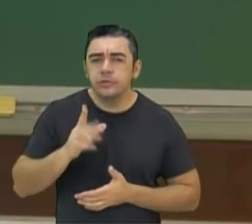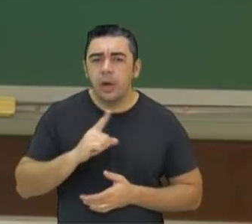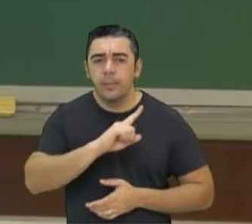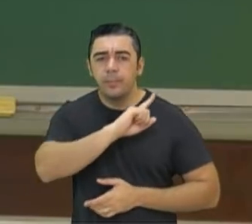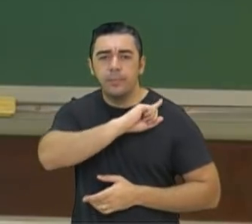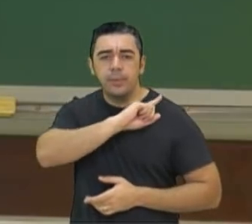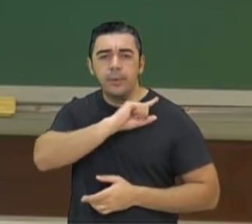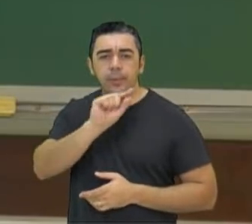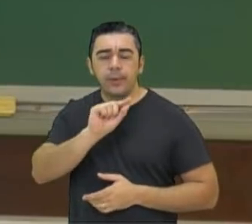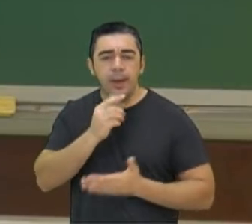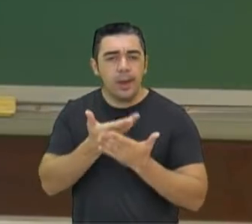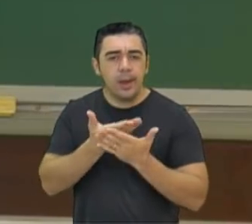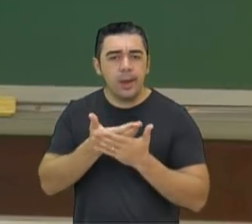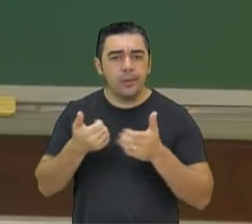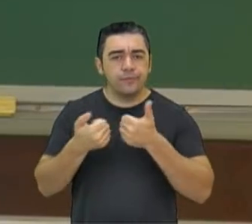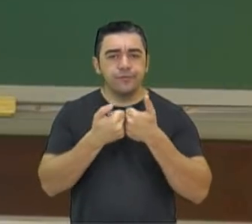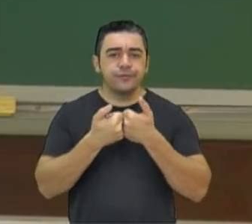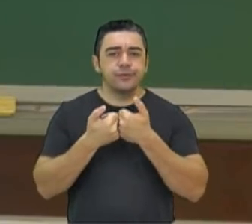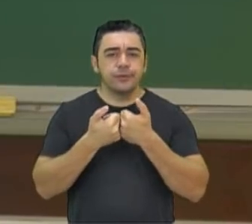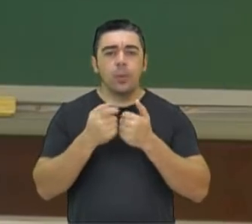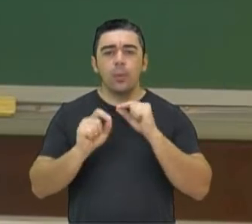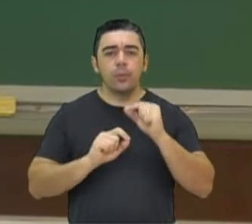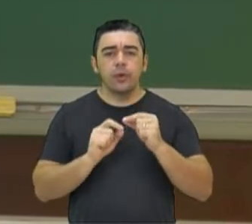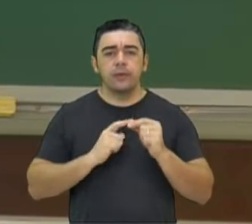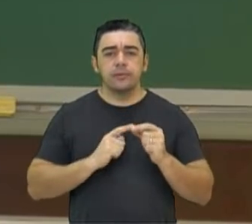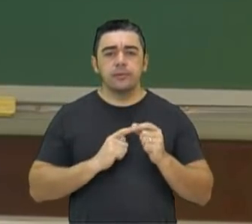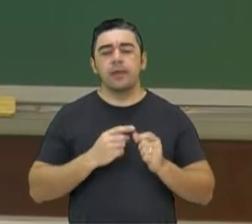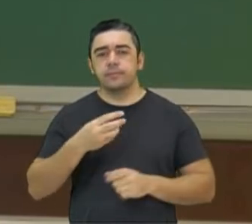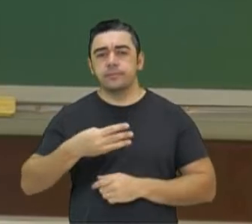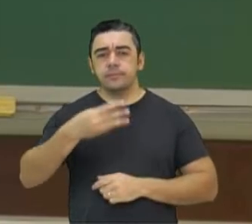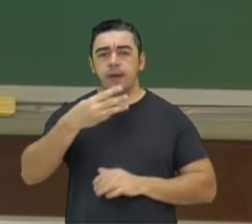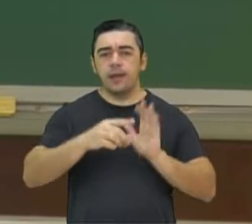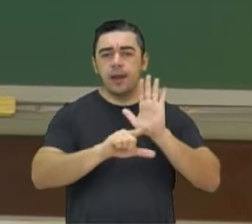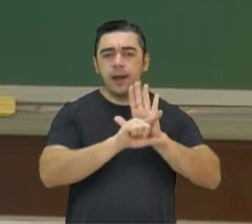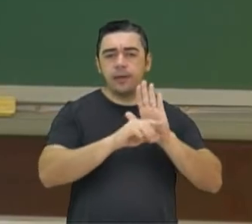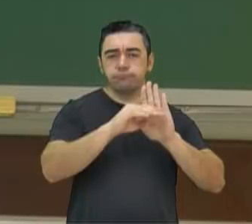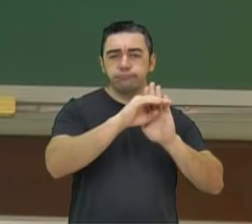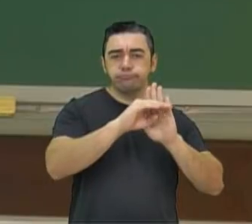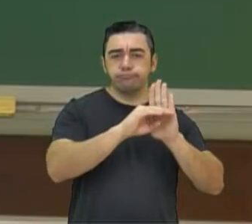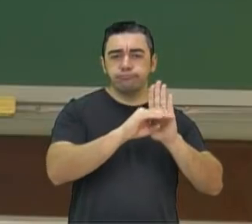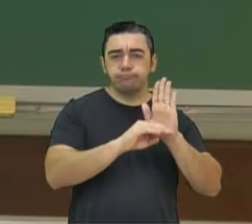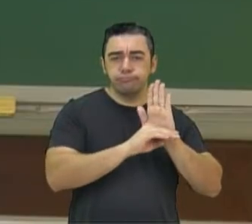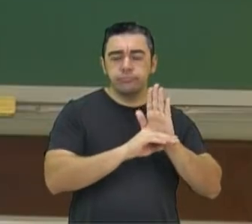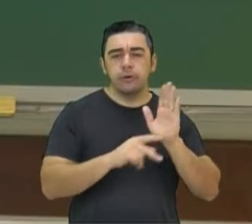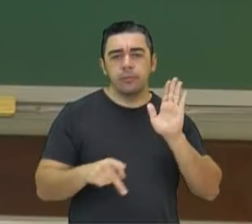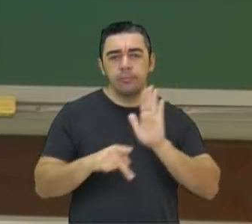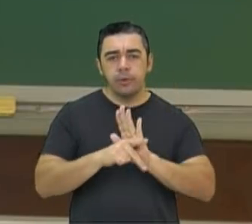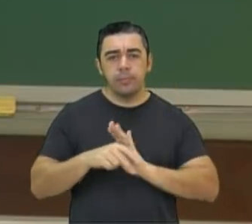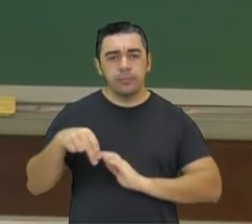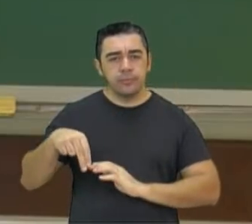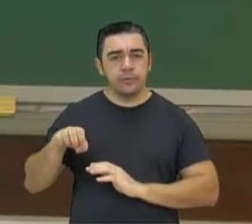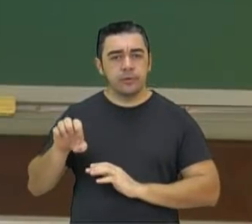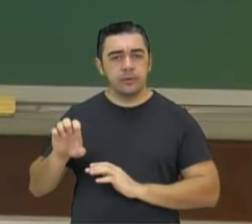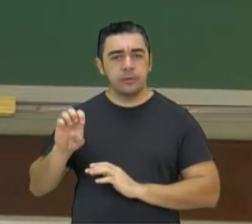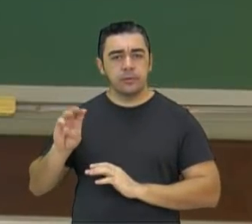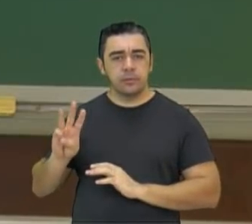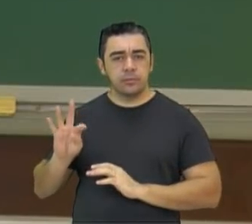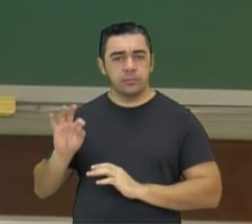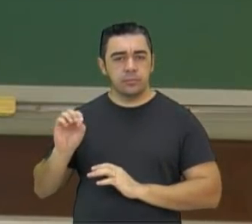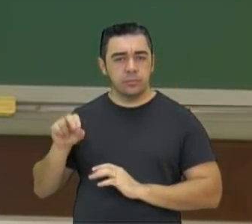de física, com as 3 leis de Newton. E agora ele está aqui na matemática também.